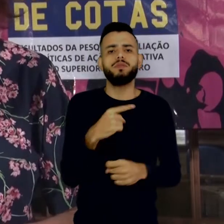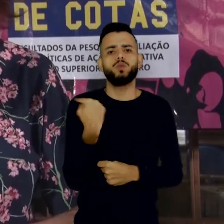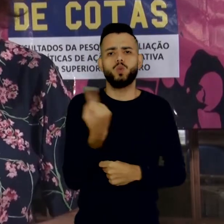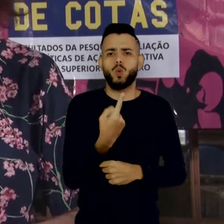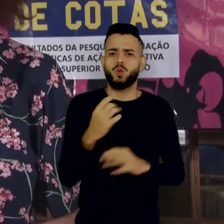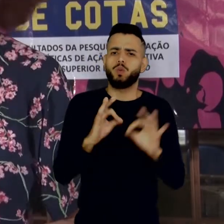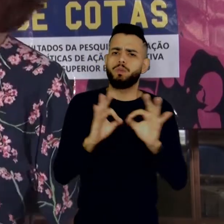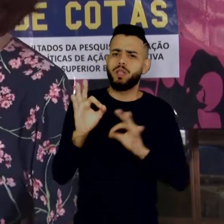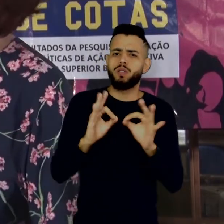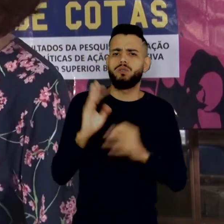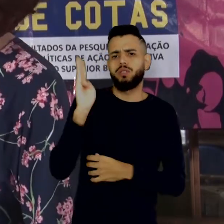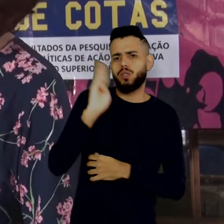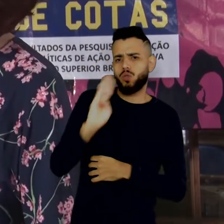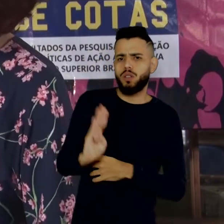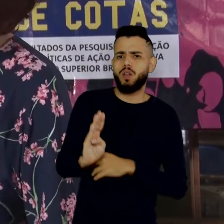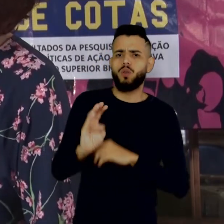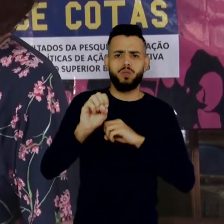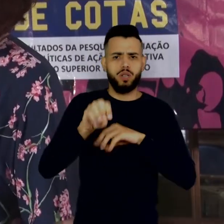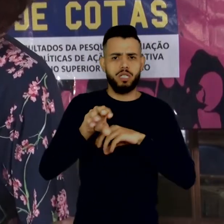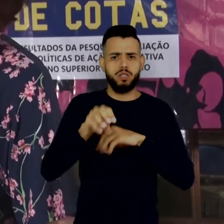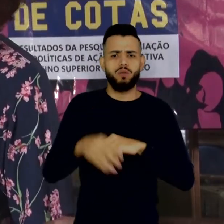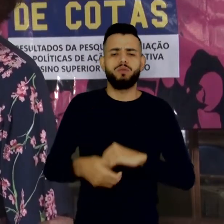Plano Nacional de Educação.